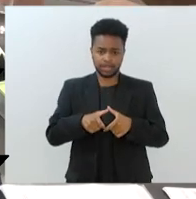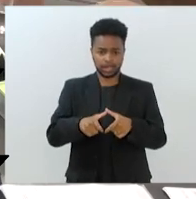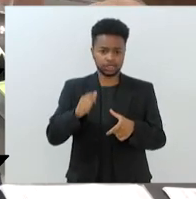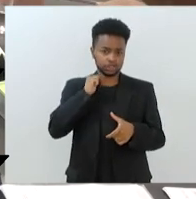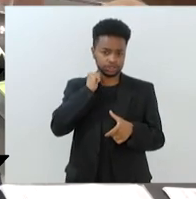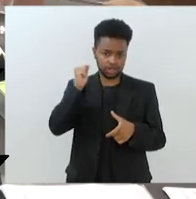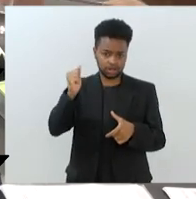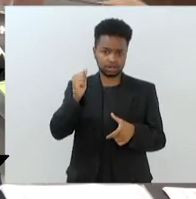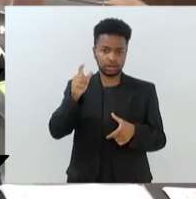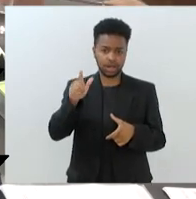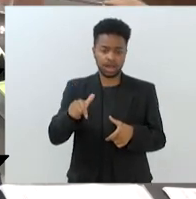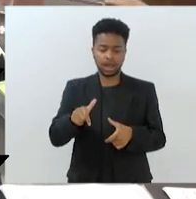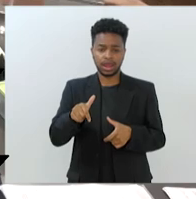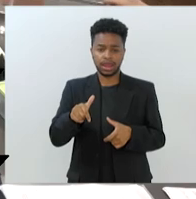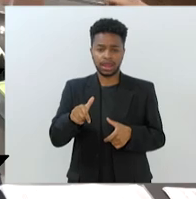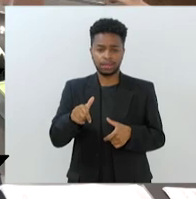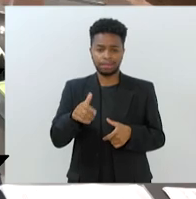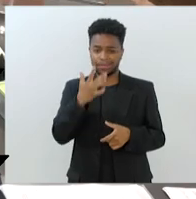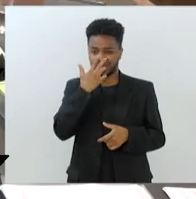honraria banalizada,